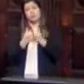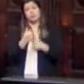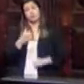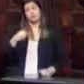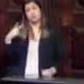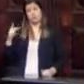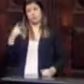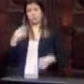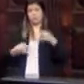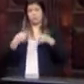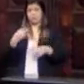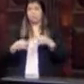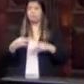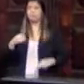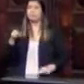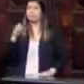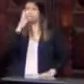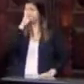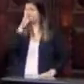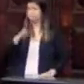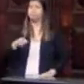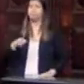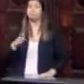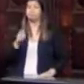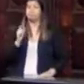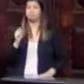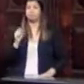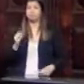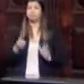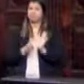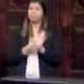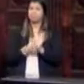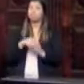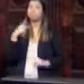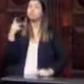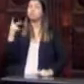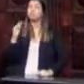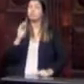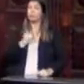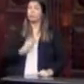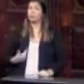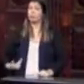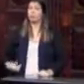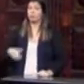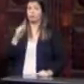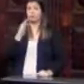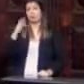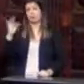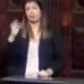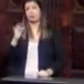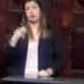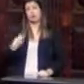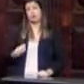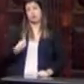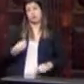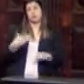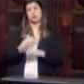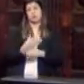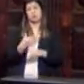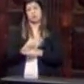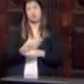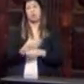de maneira muito clara, muito direta, cobrar do governo federal uma participação mais efetiva,